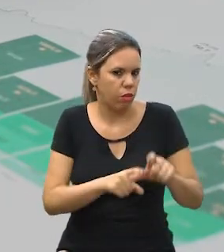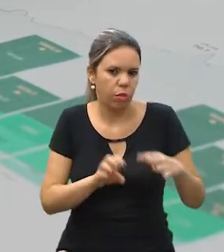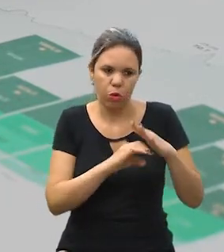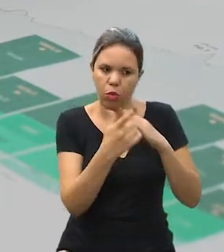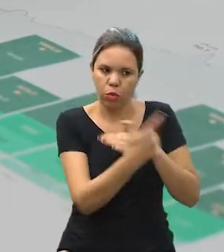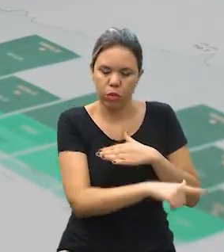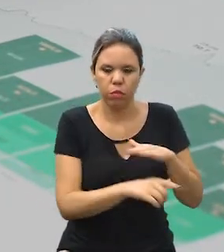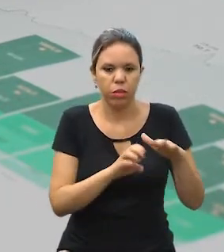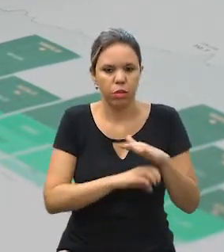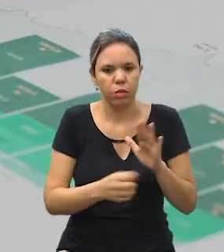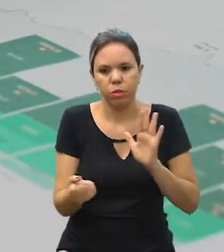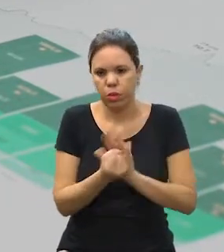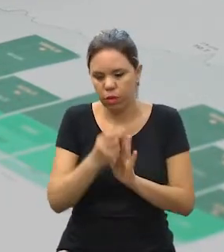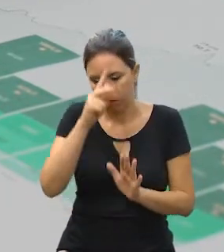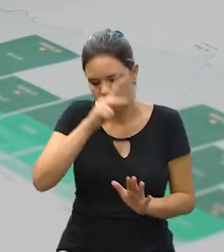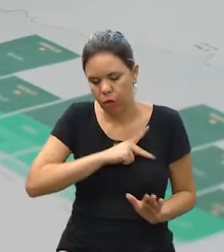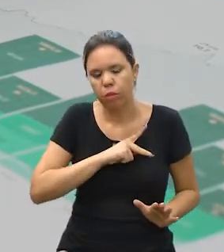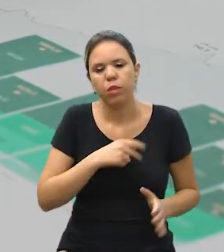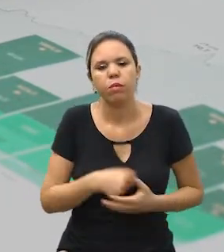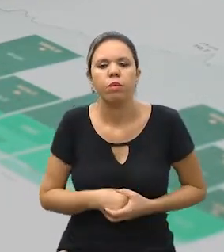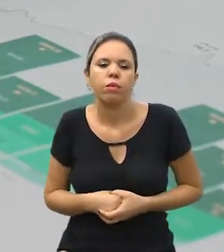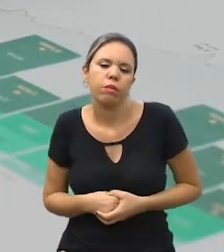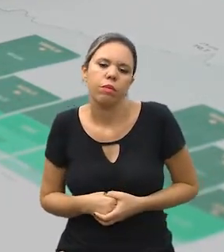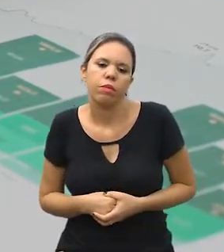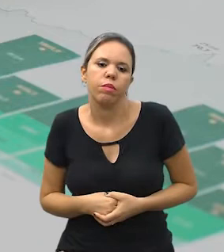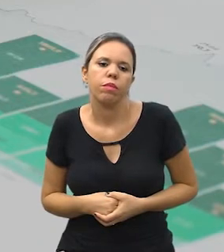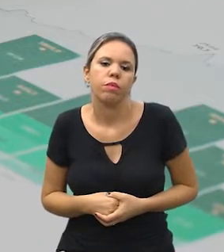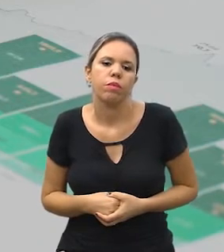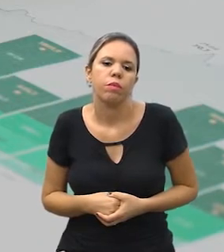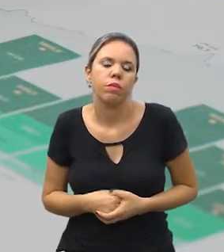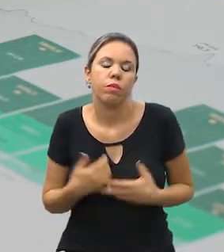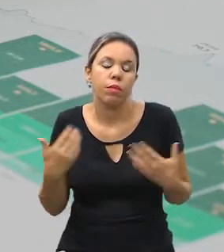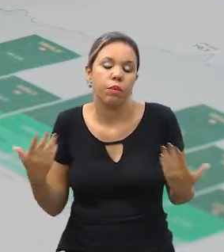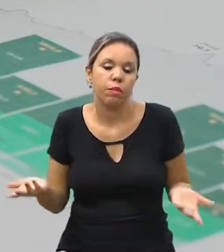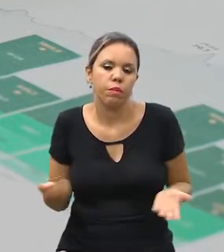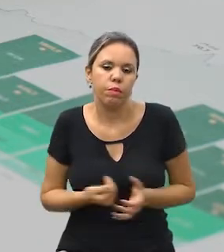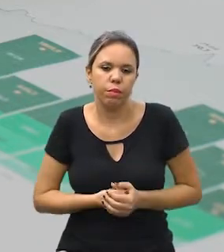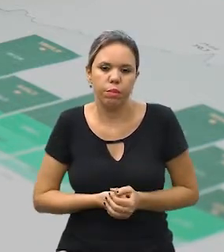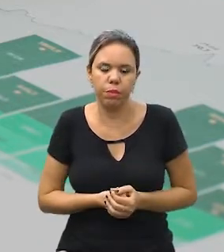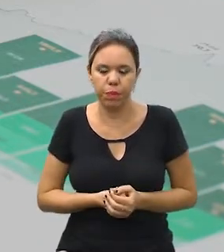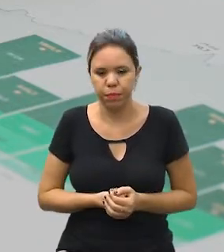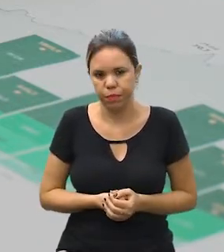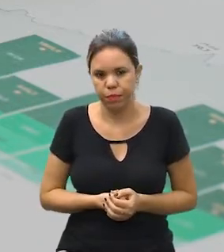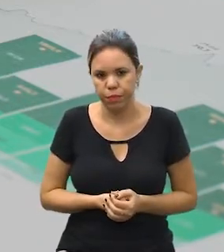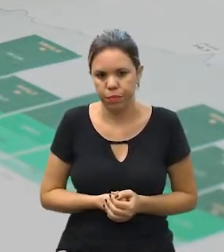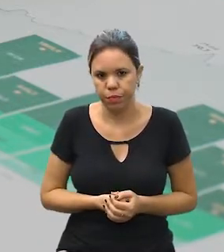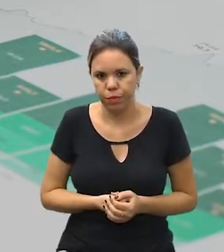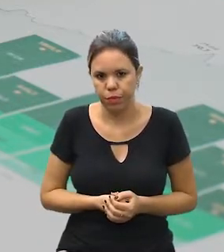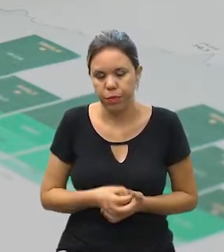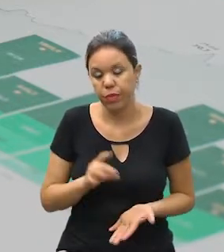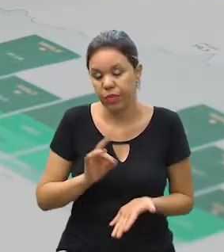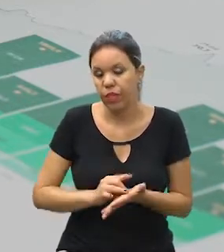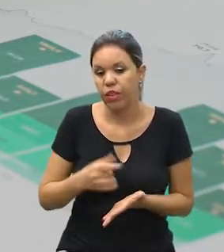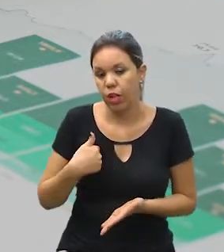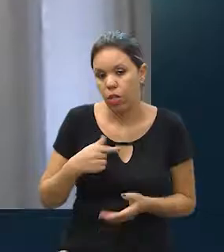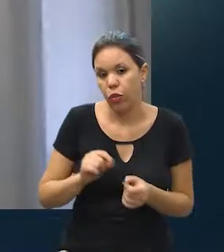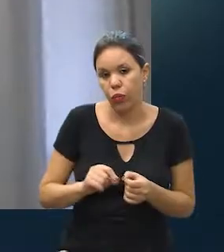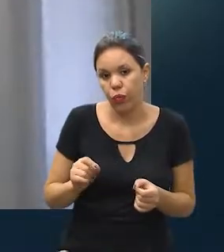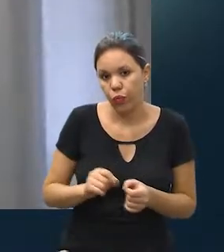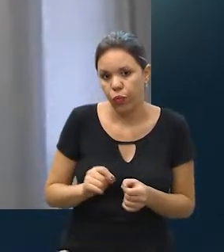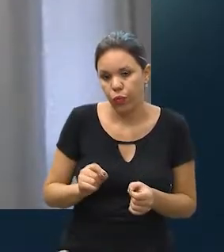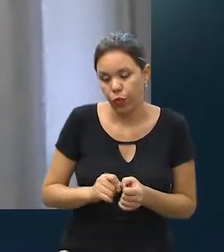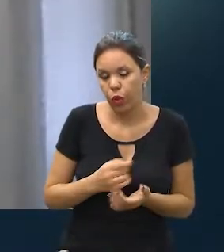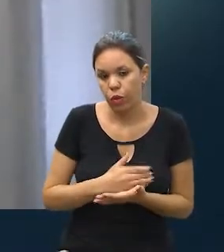do outro, eu sou a minha própria, né? E então, na verdade, o que eu fiz até